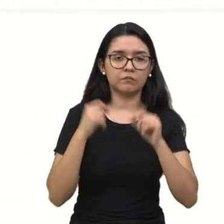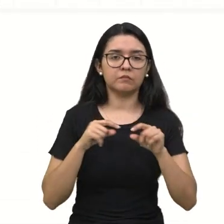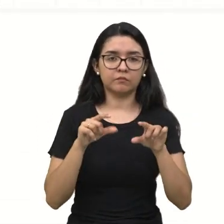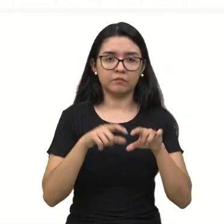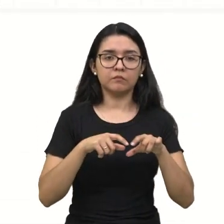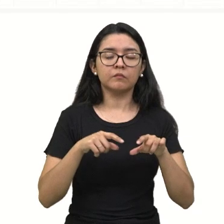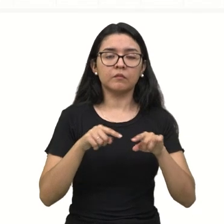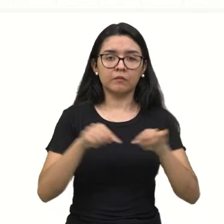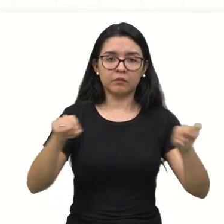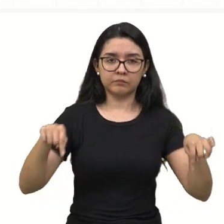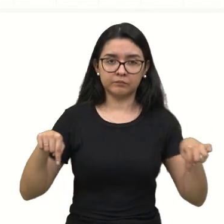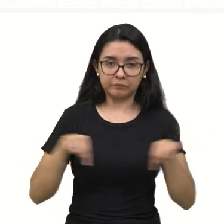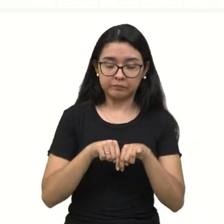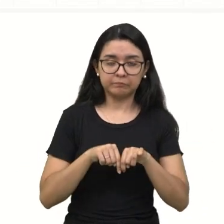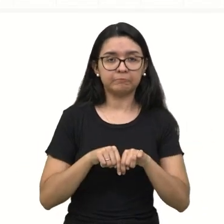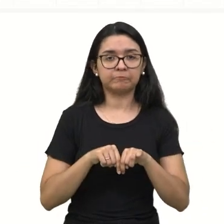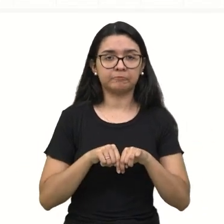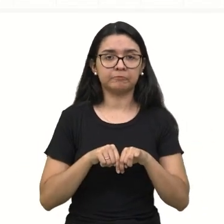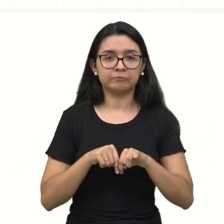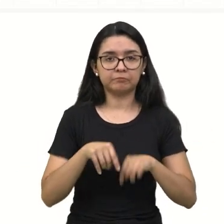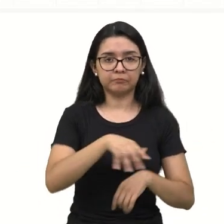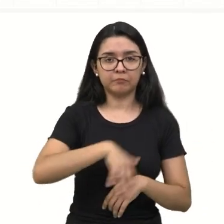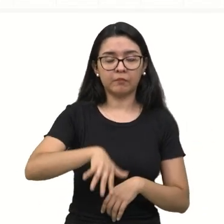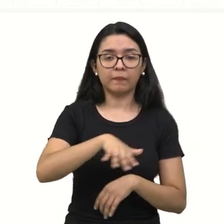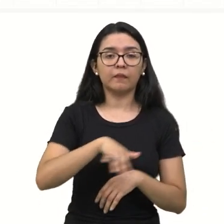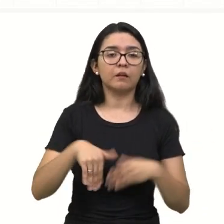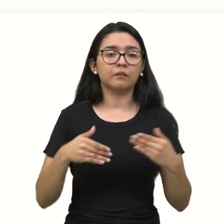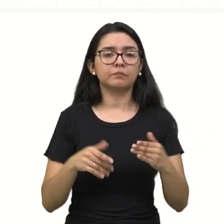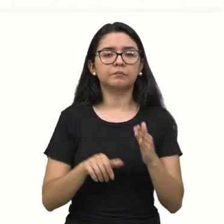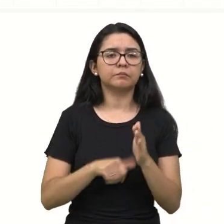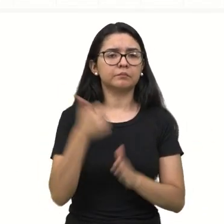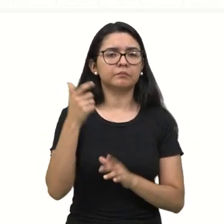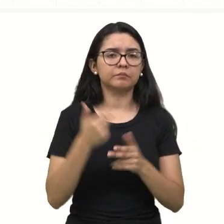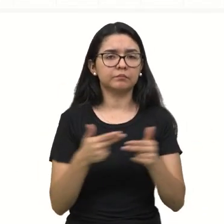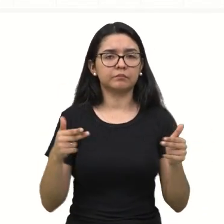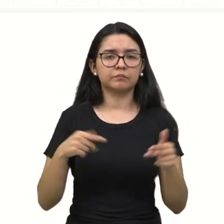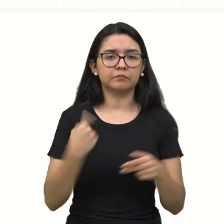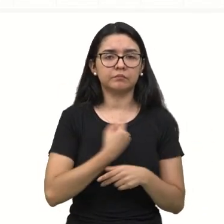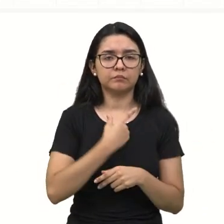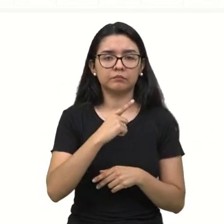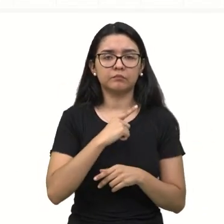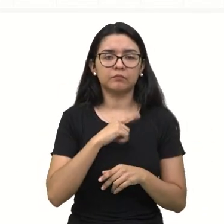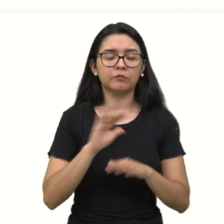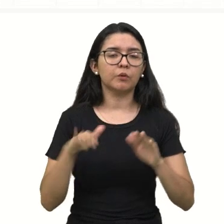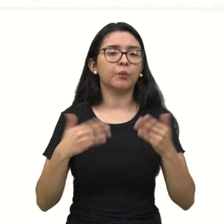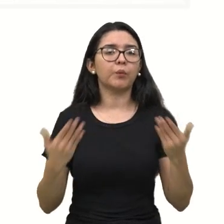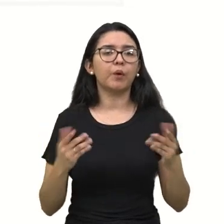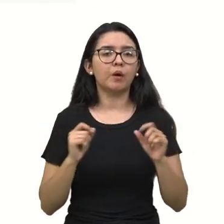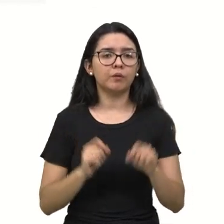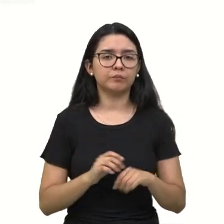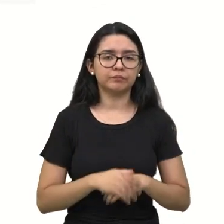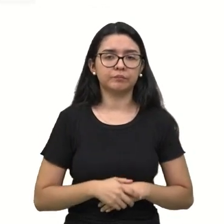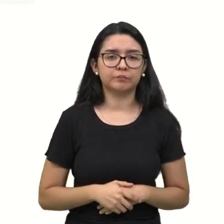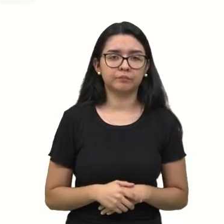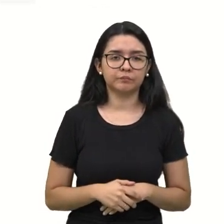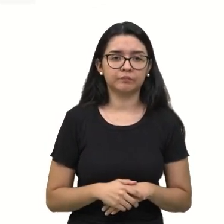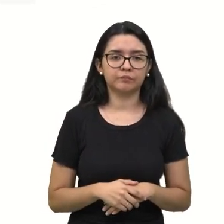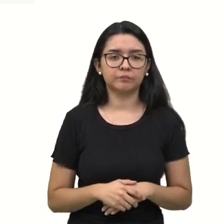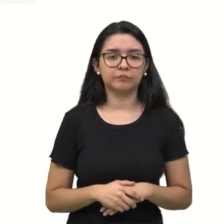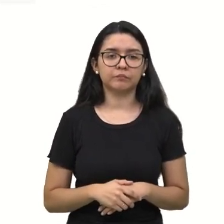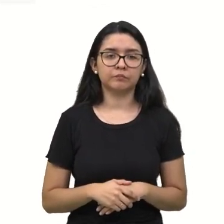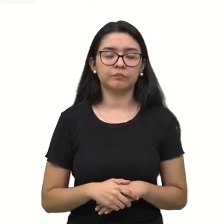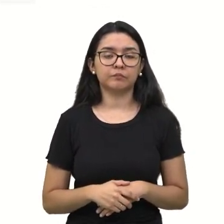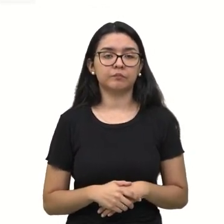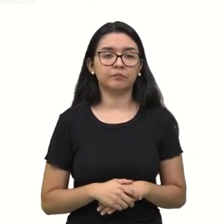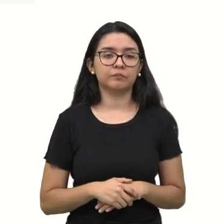ele é retangular, a primeira ideia que você vai ter, né, qual é o formato do nosso retângulo? Então, nós